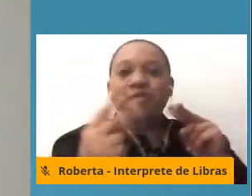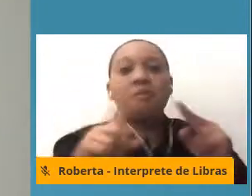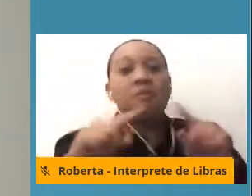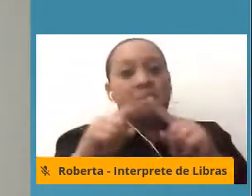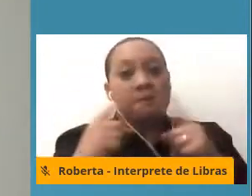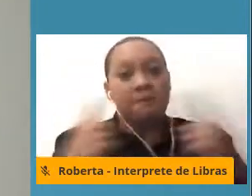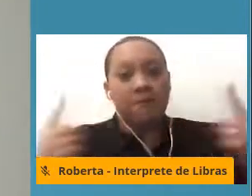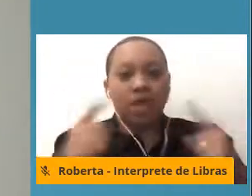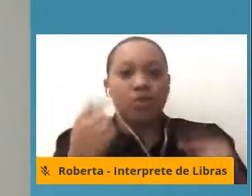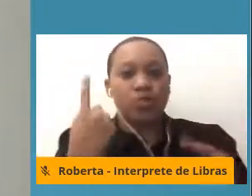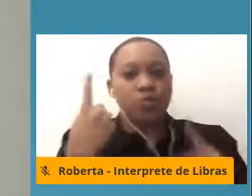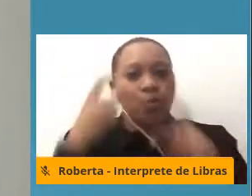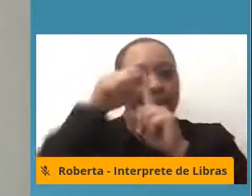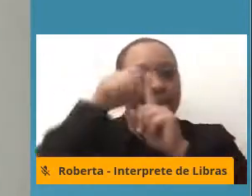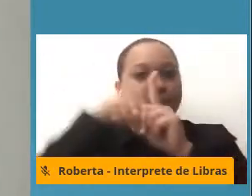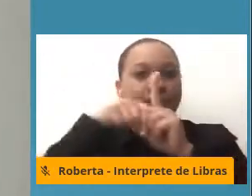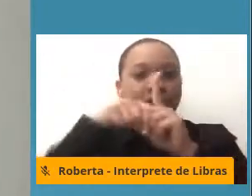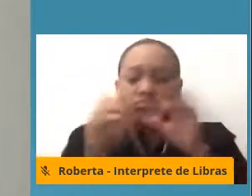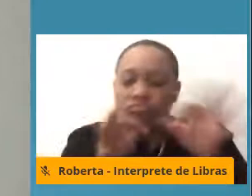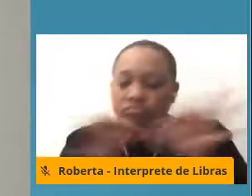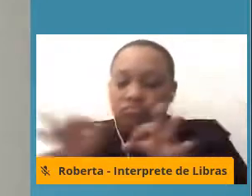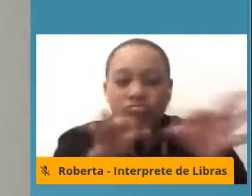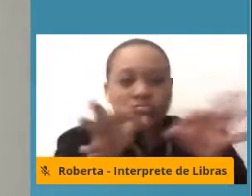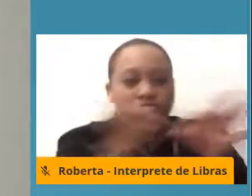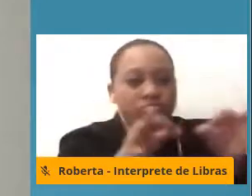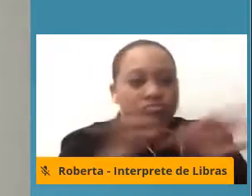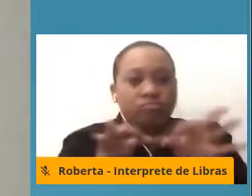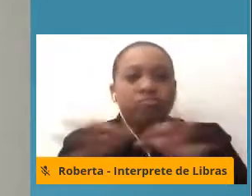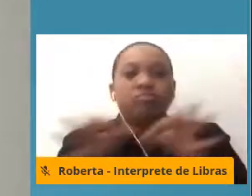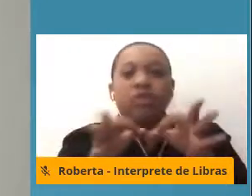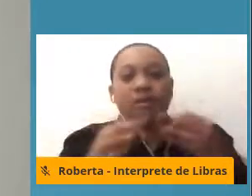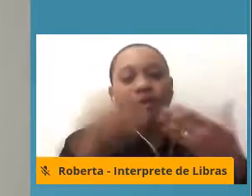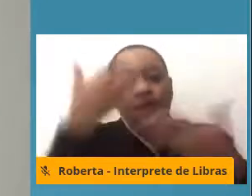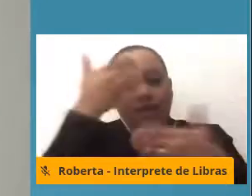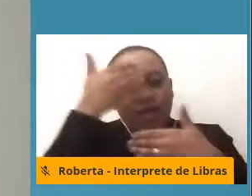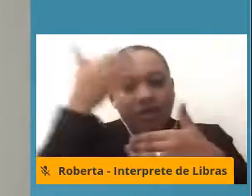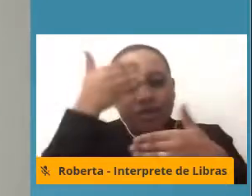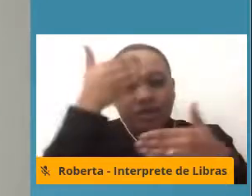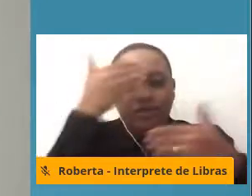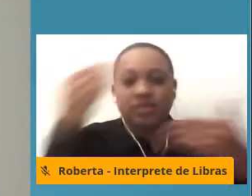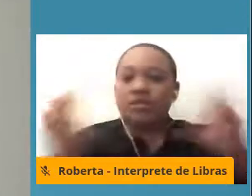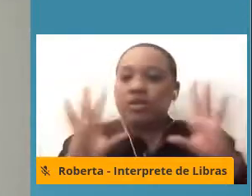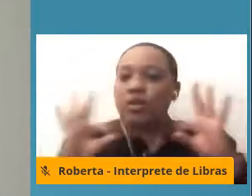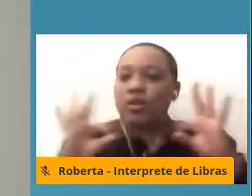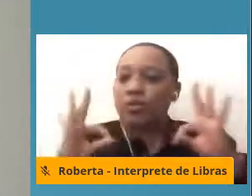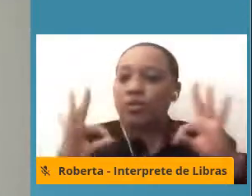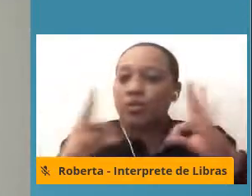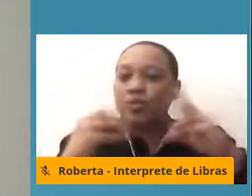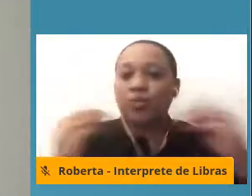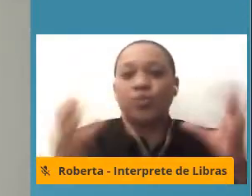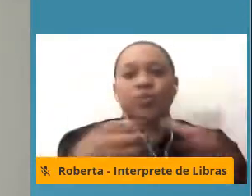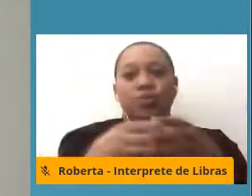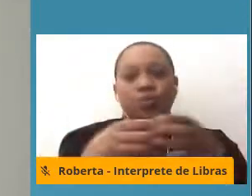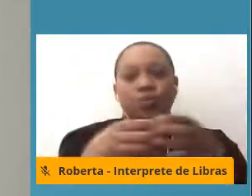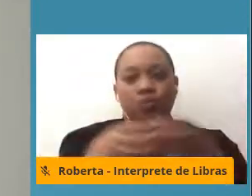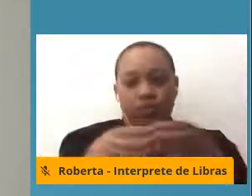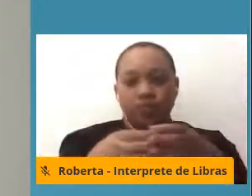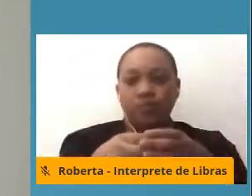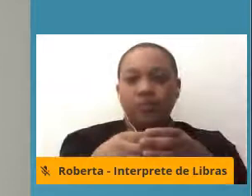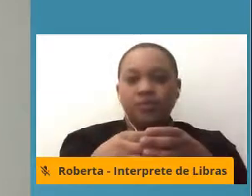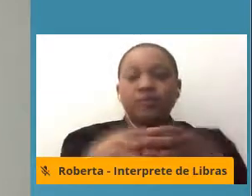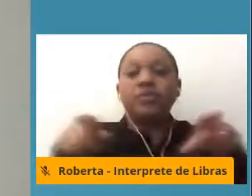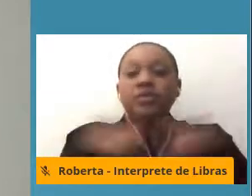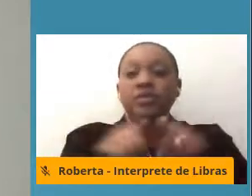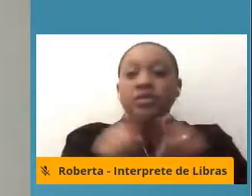um mês para organizar tudo isso. Então, eu quero agradecer muito à equipe, né, aos